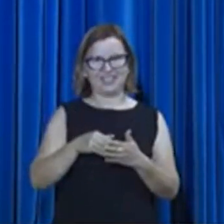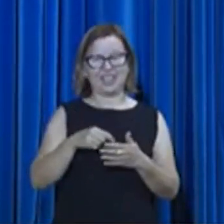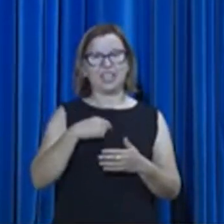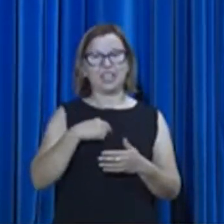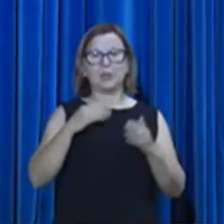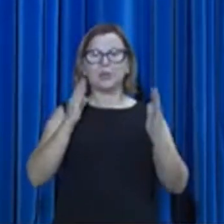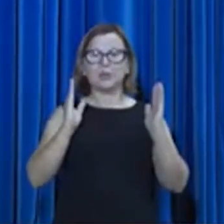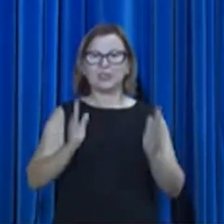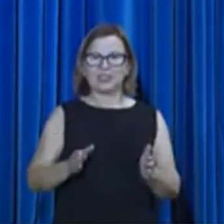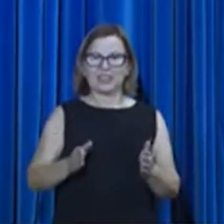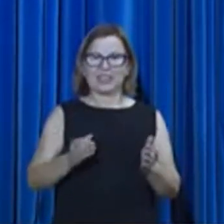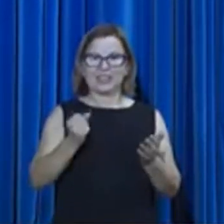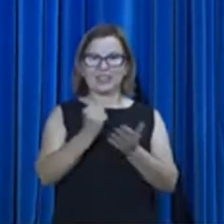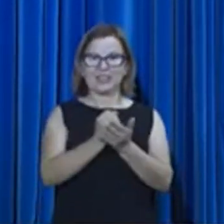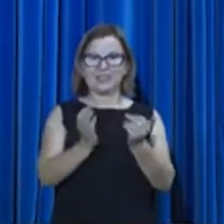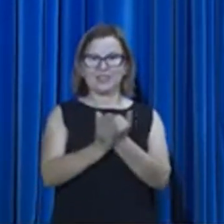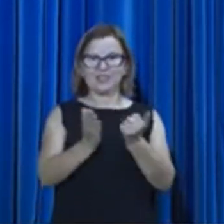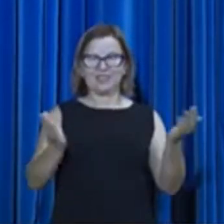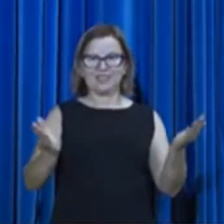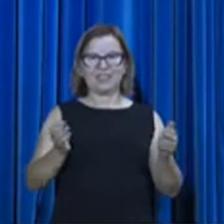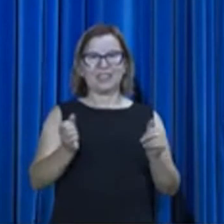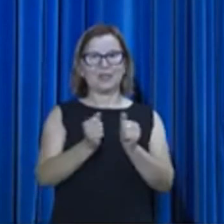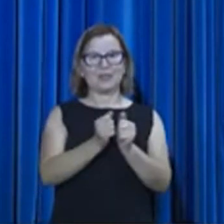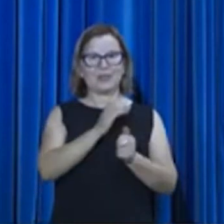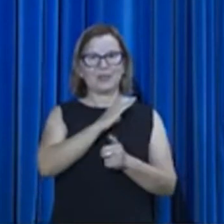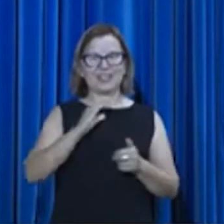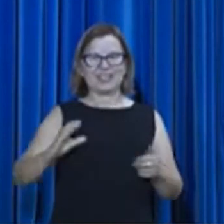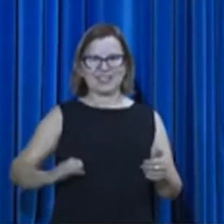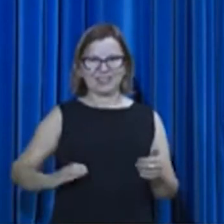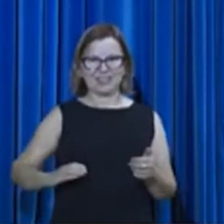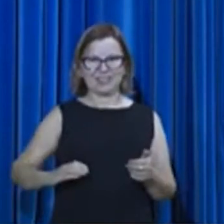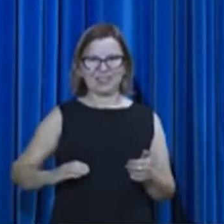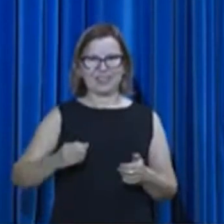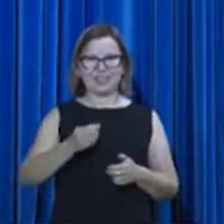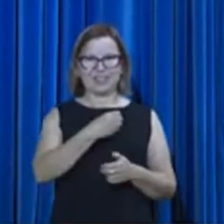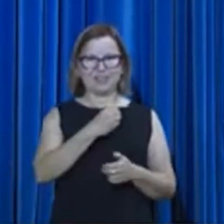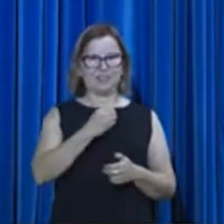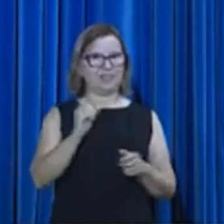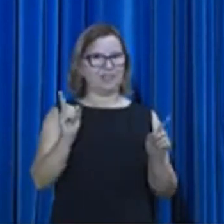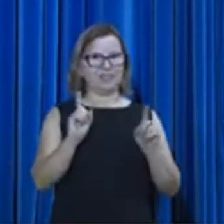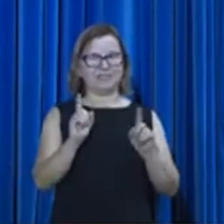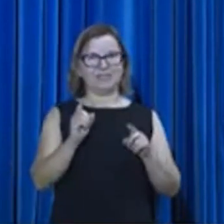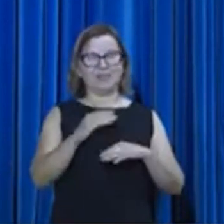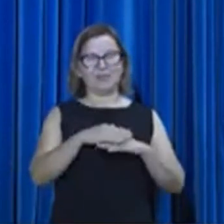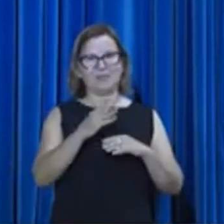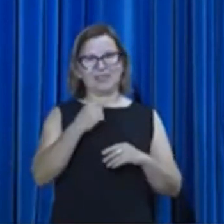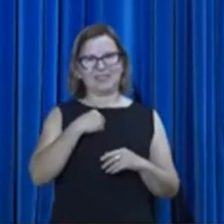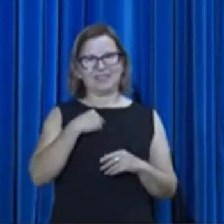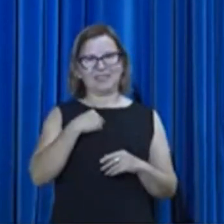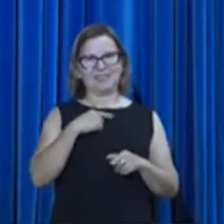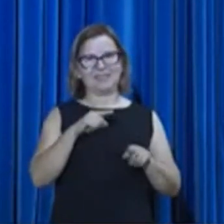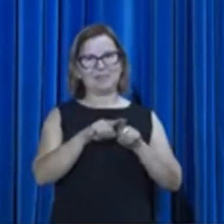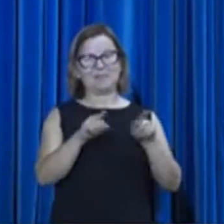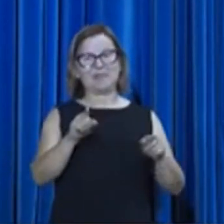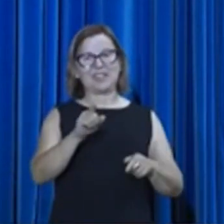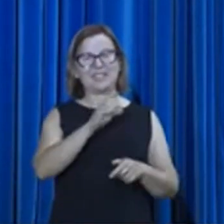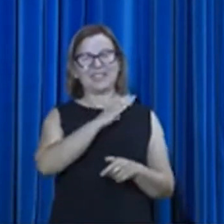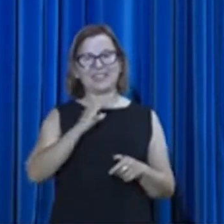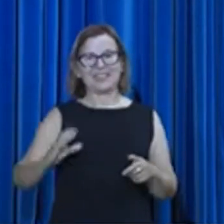você mais, mas Cristo é a tua vida. Então, amados, a dimensão que nós precisamos viver neste mundo